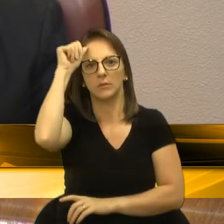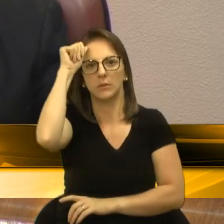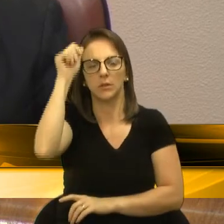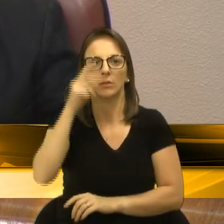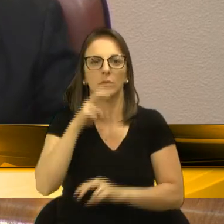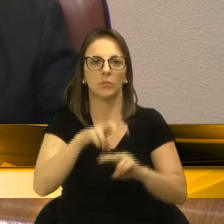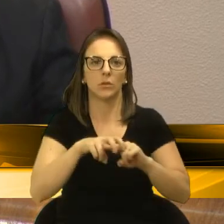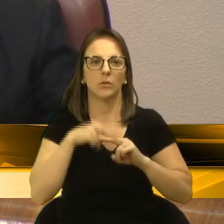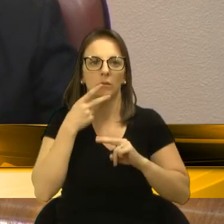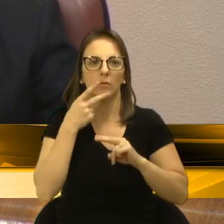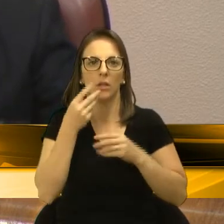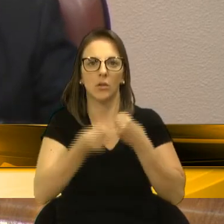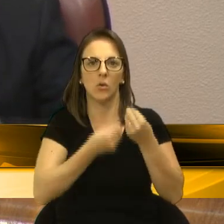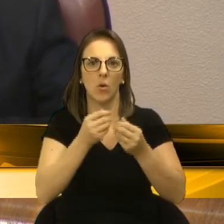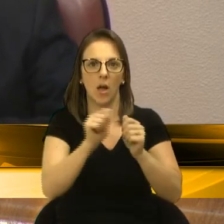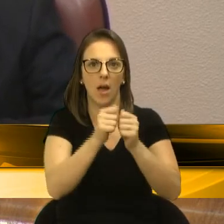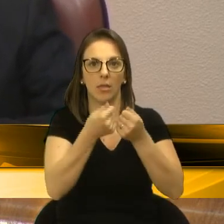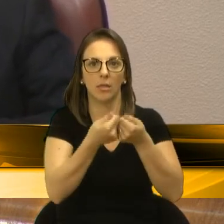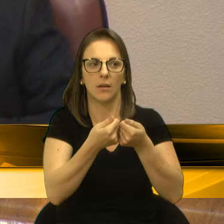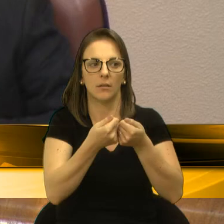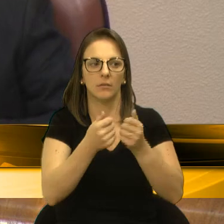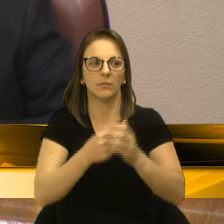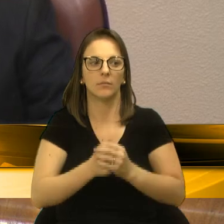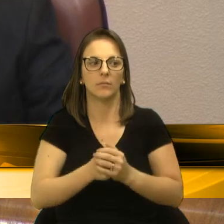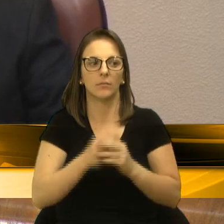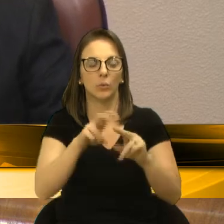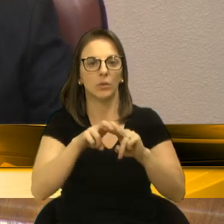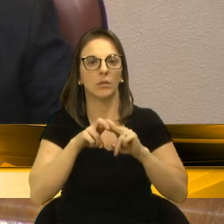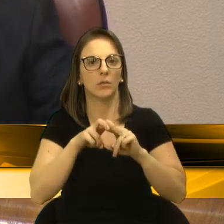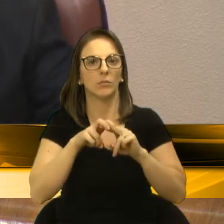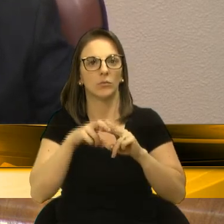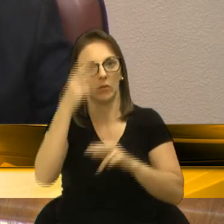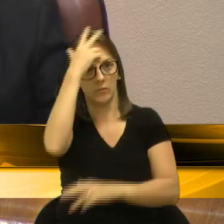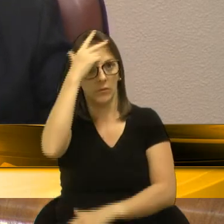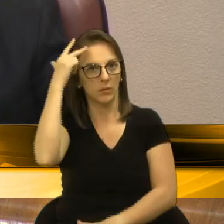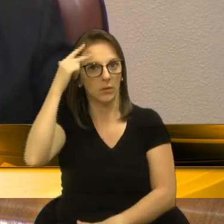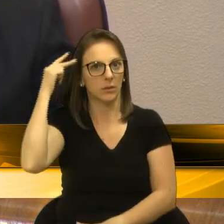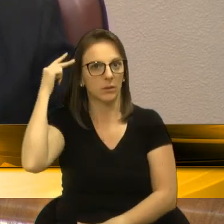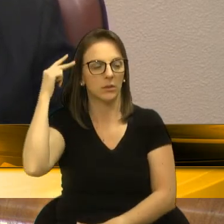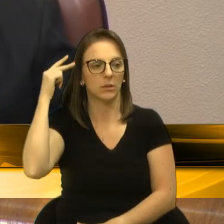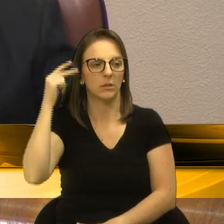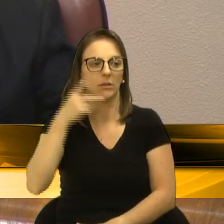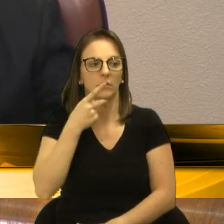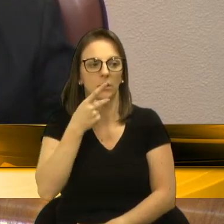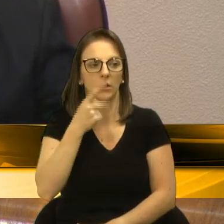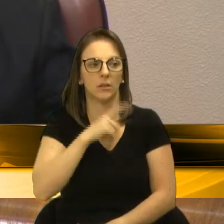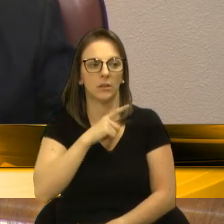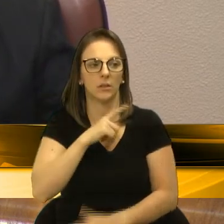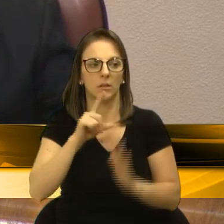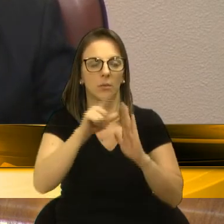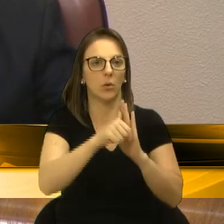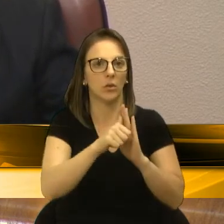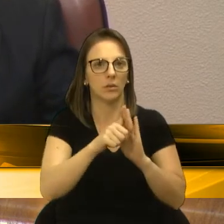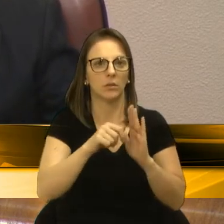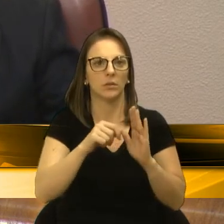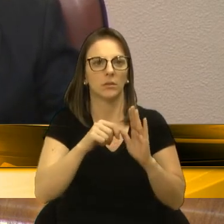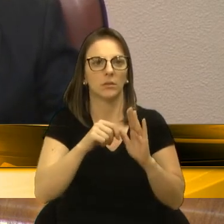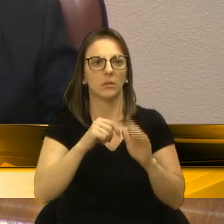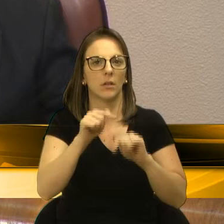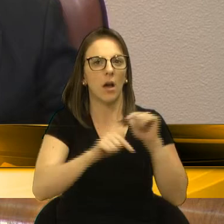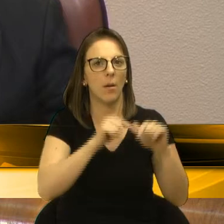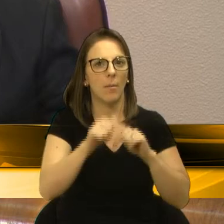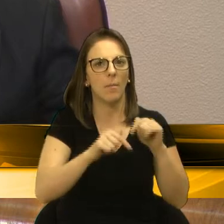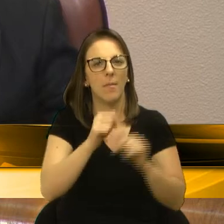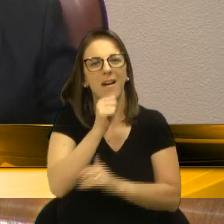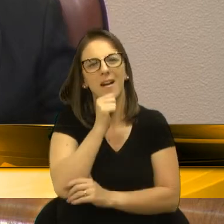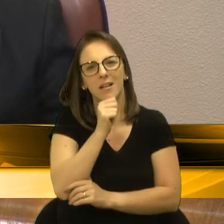na ata. Presidente Flávio Cassina, PTB, não na ata de eleição, né? Posteriormente aos trabalhos.